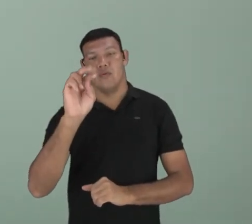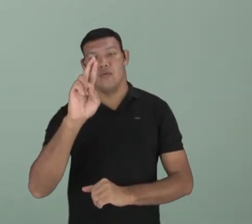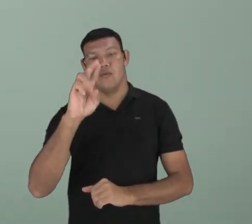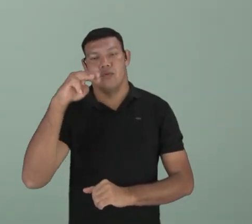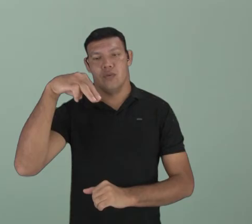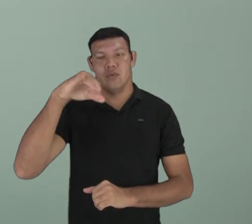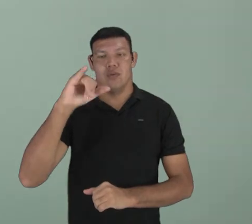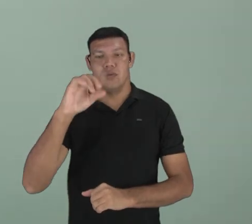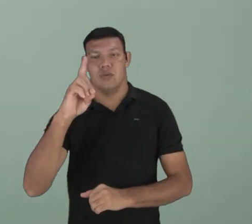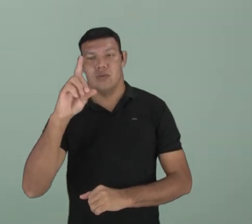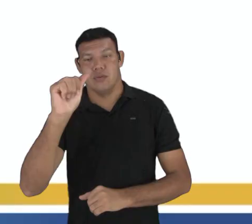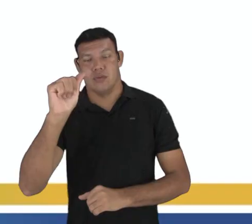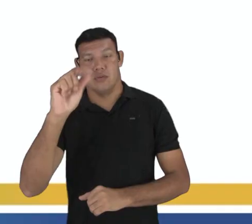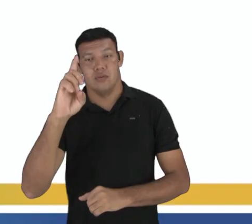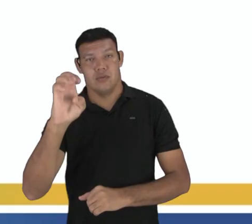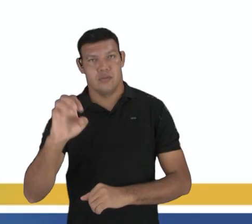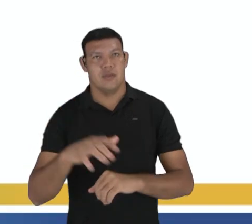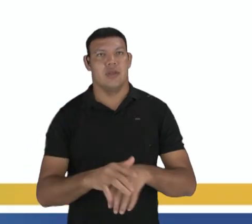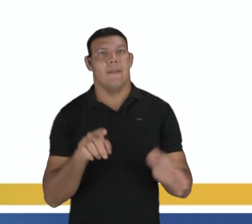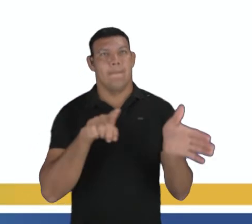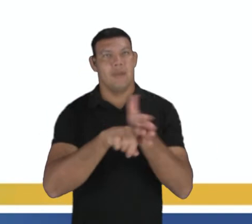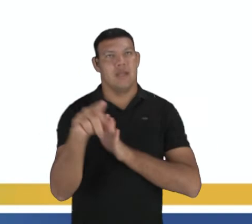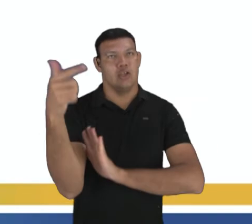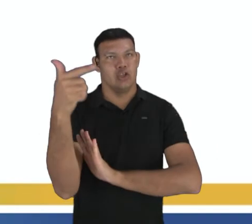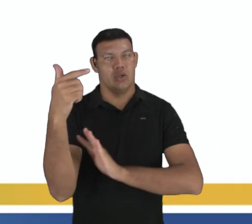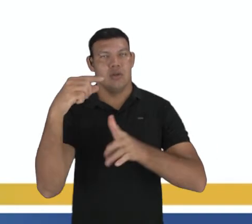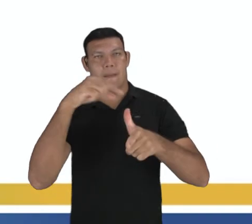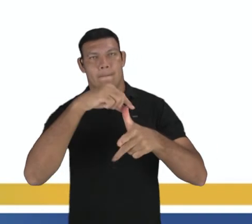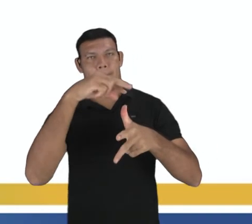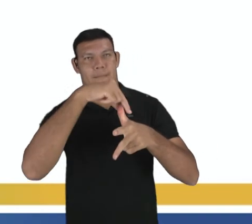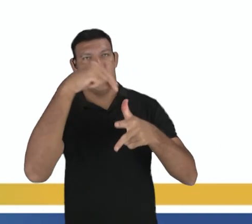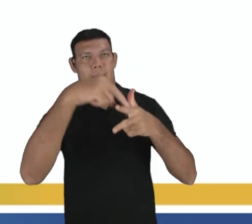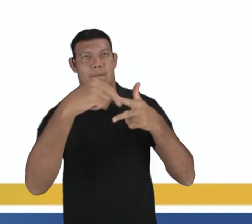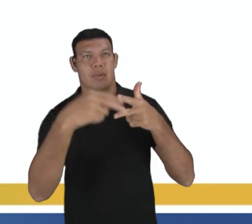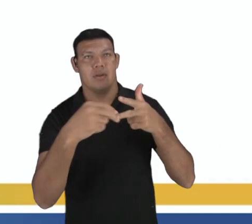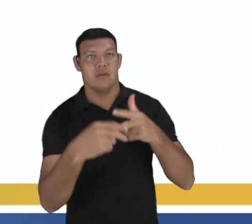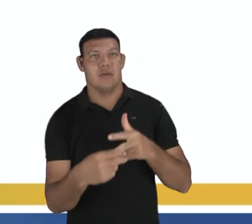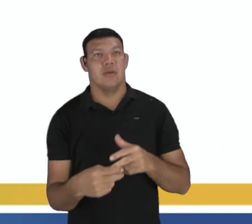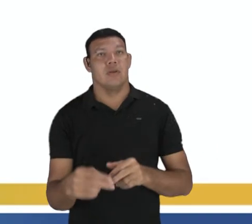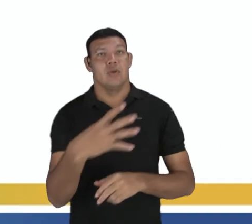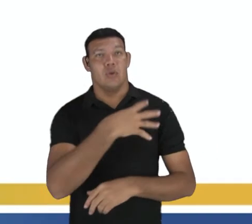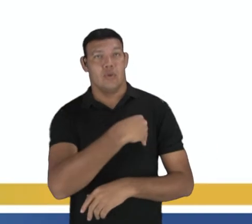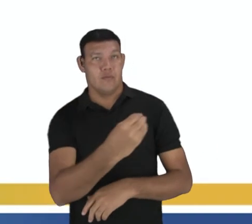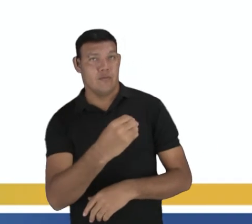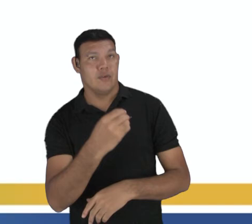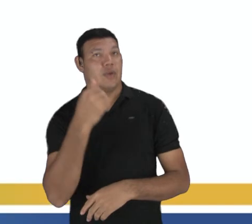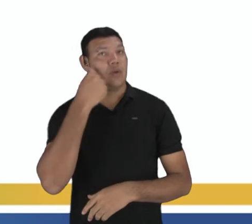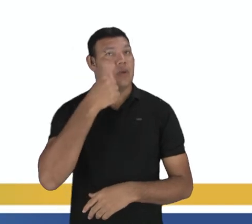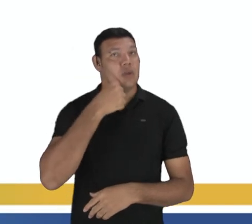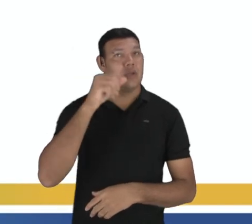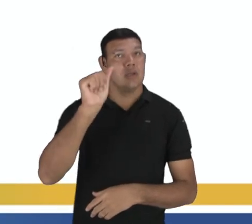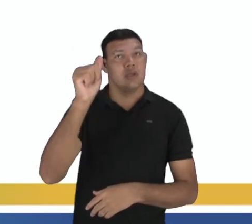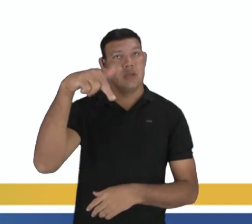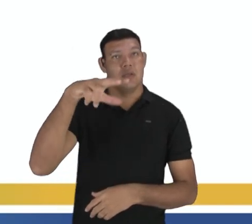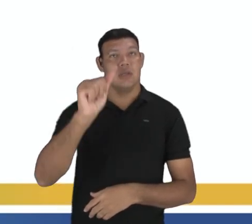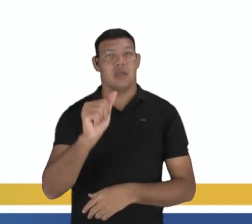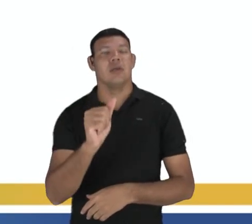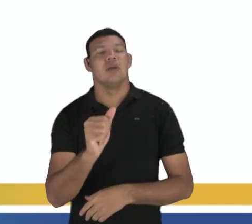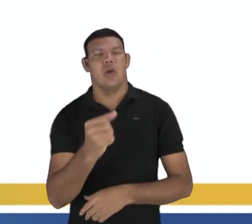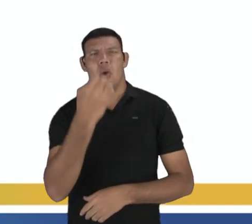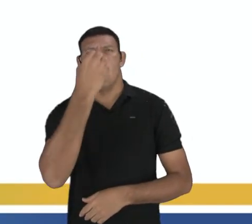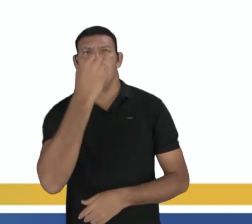Questão 2, estava lá no Enem. Vamos lá. Os filhos de Ana eram bons, uma coisa verdadeira